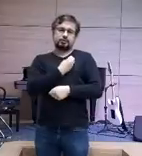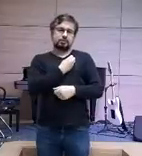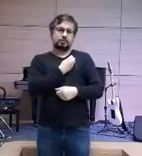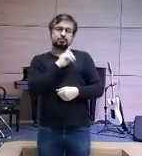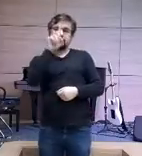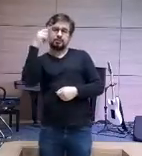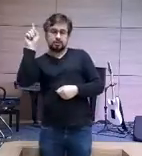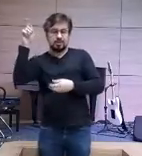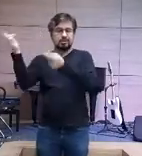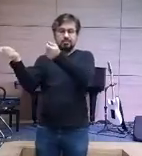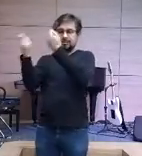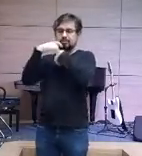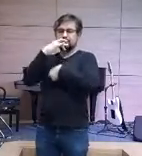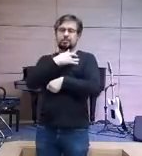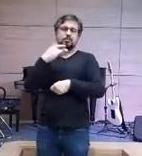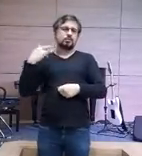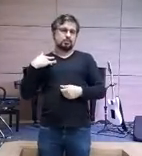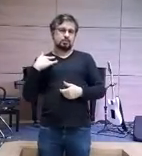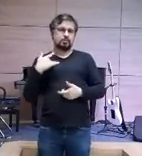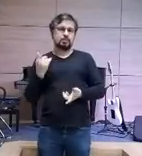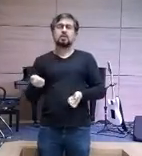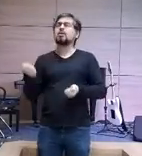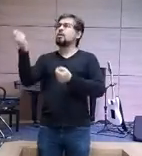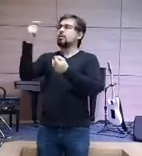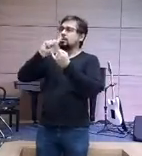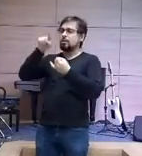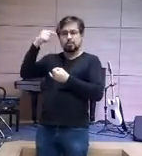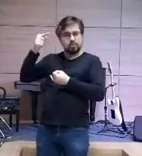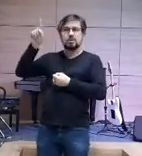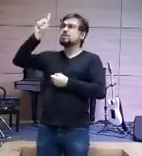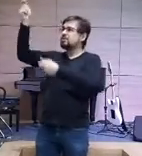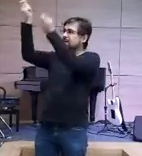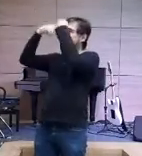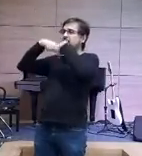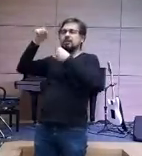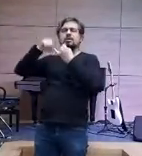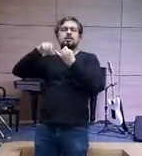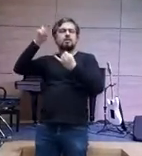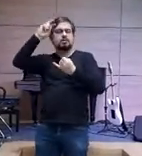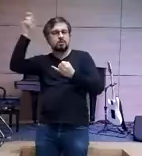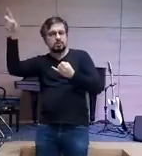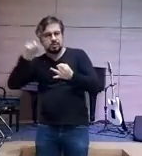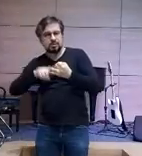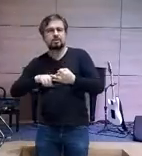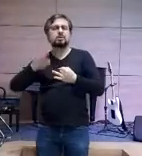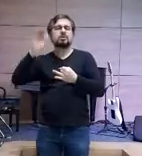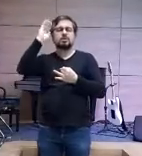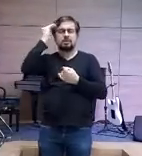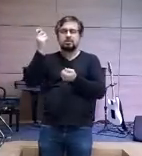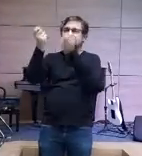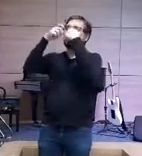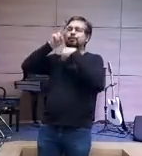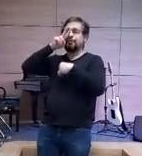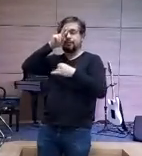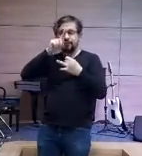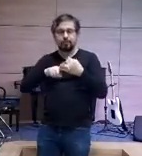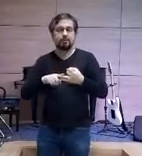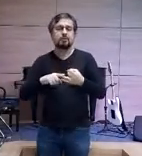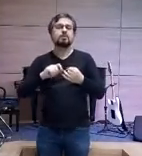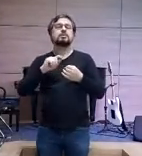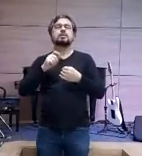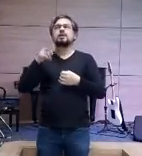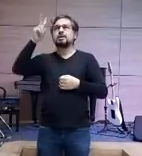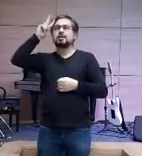e quando nós nos colocamos diante dele vai te dar sabedoria vai te dar discernimento vai te dar forças vai te